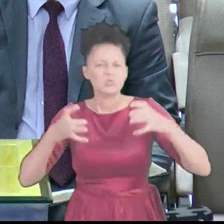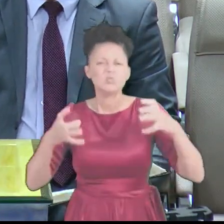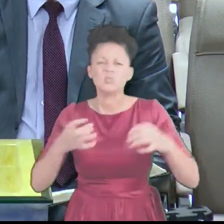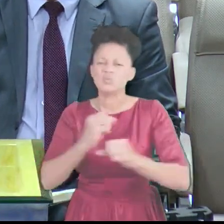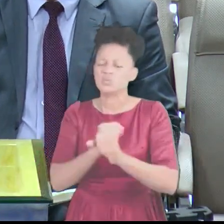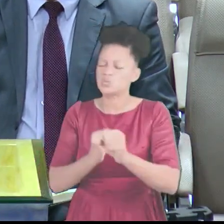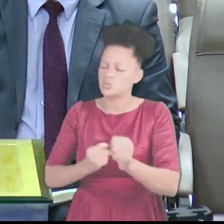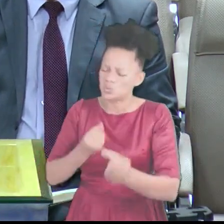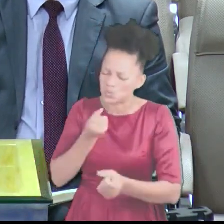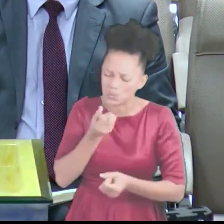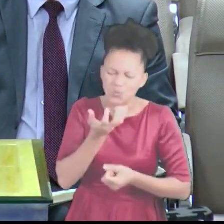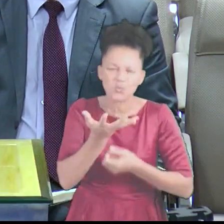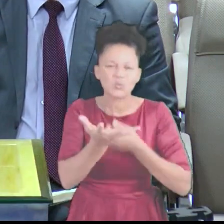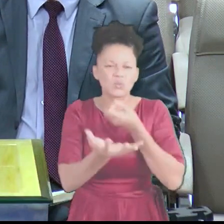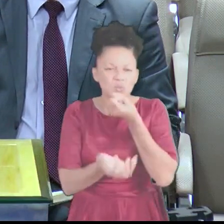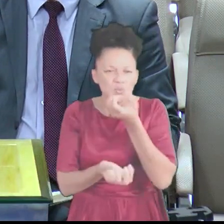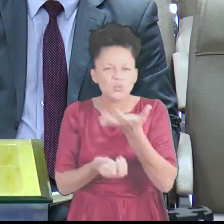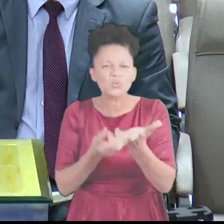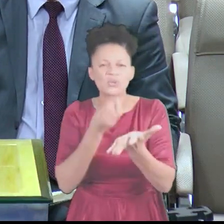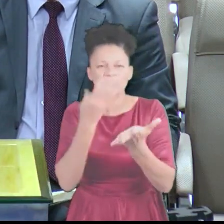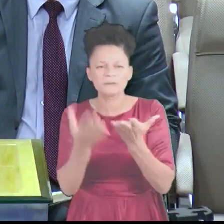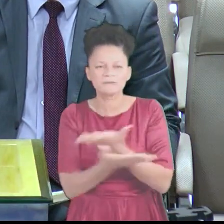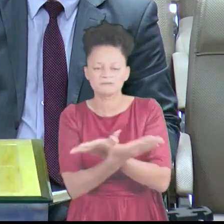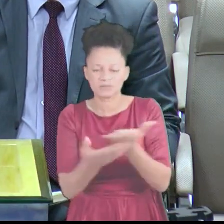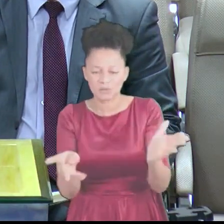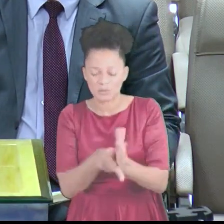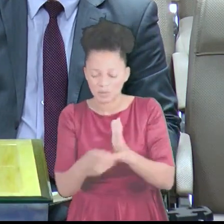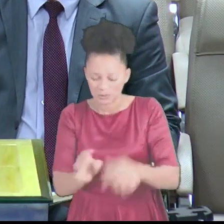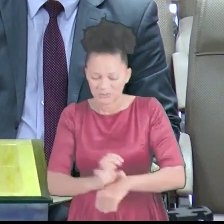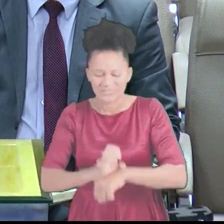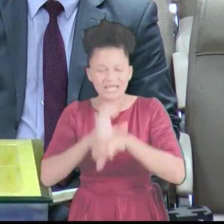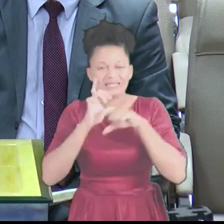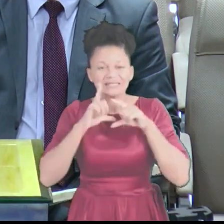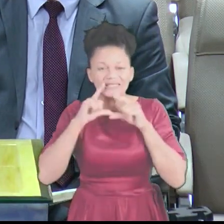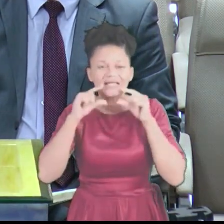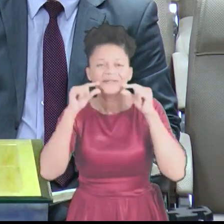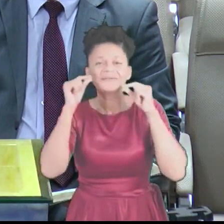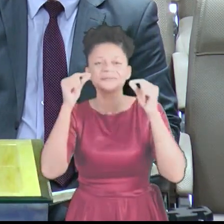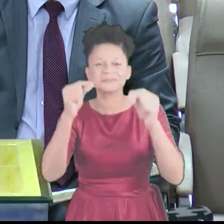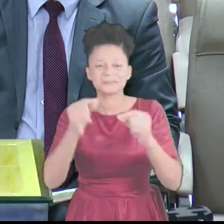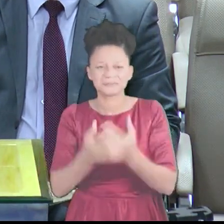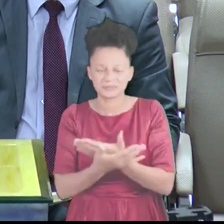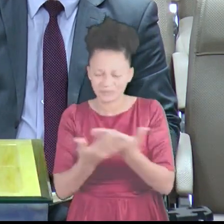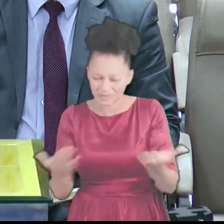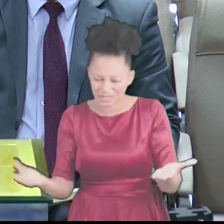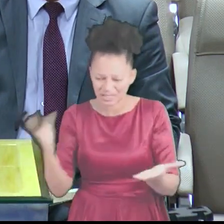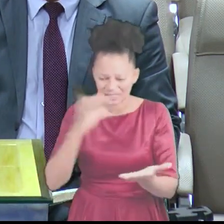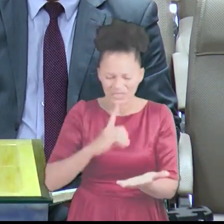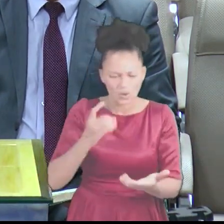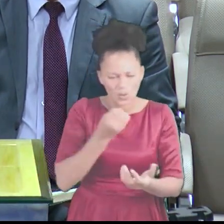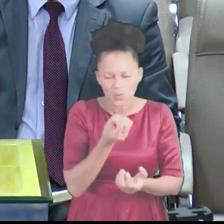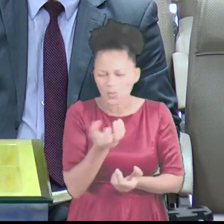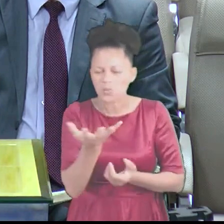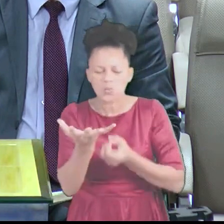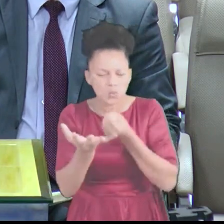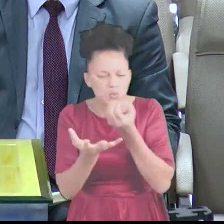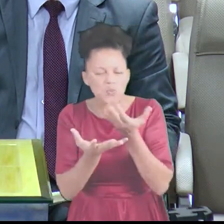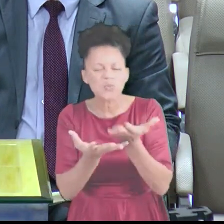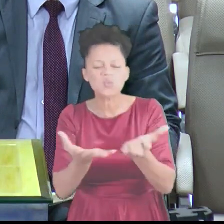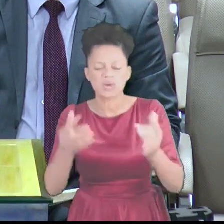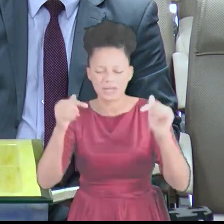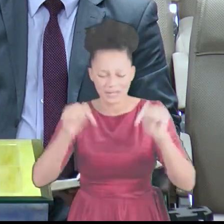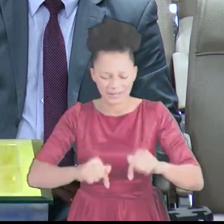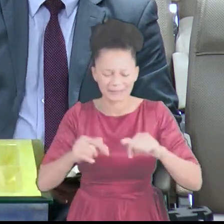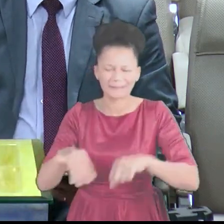está soprando vento em nosso estado de Alagoas. Deus está soprando vento aqui em